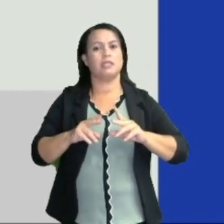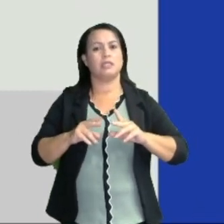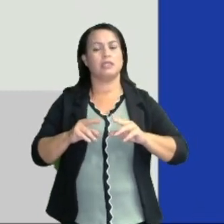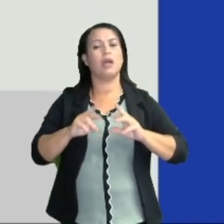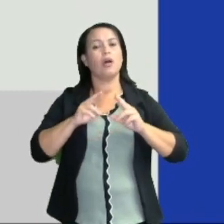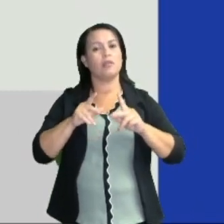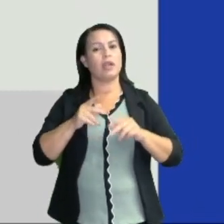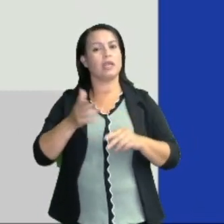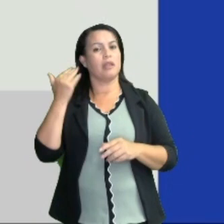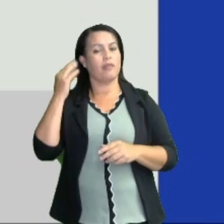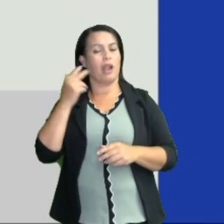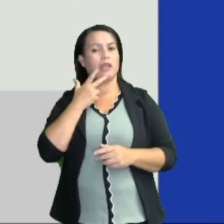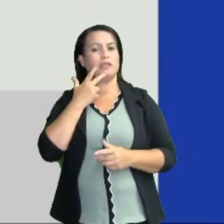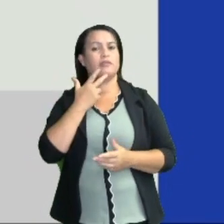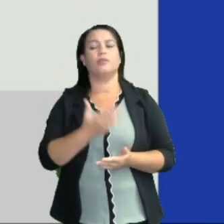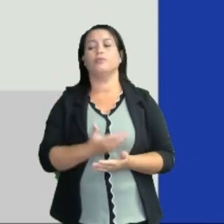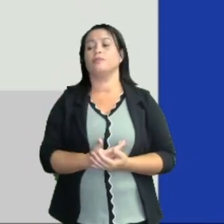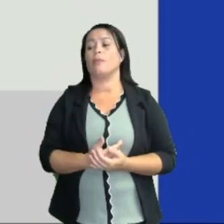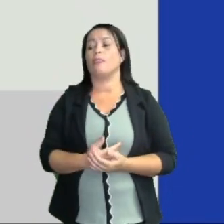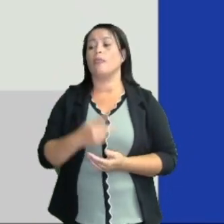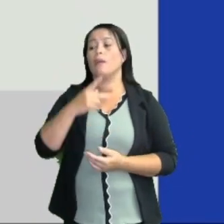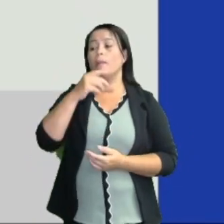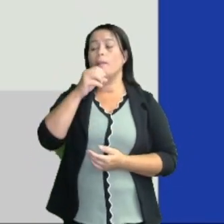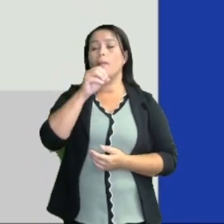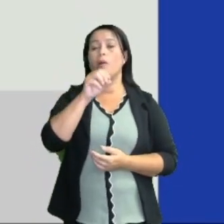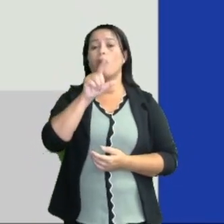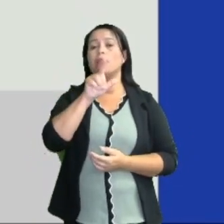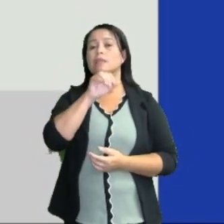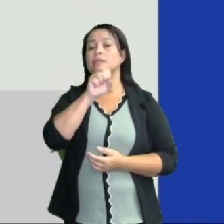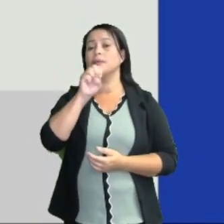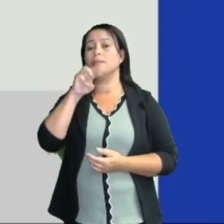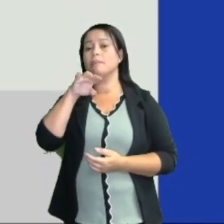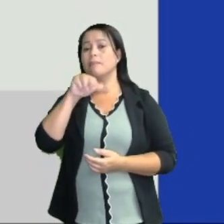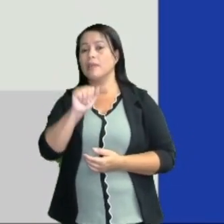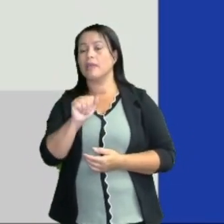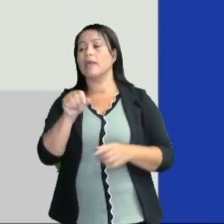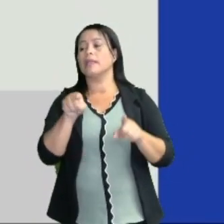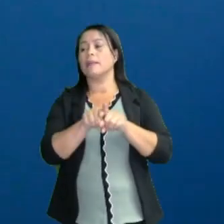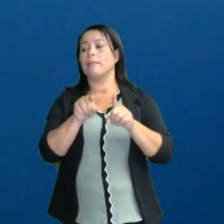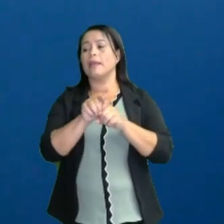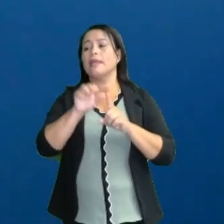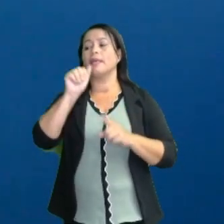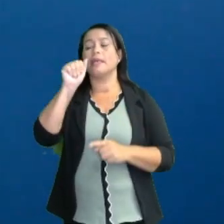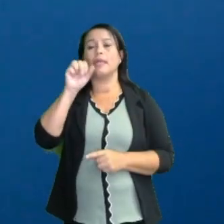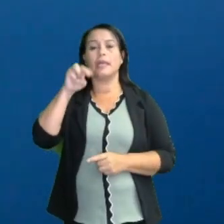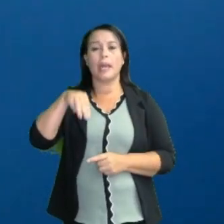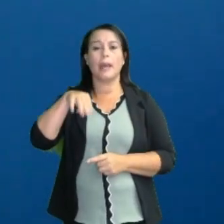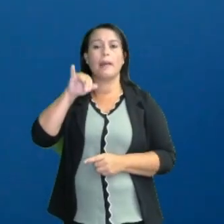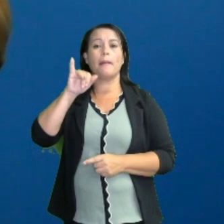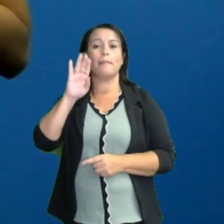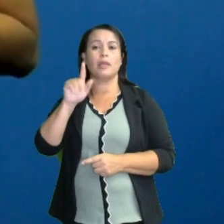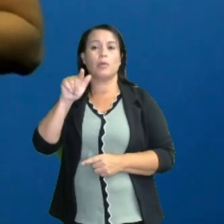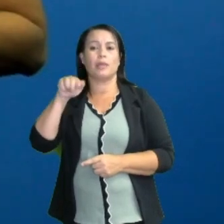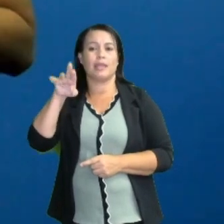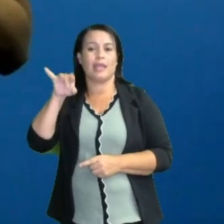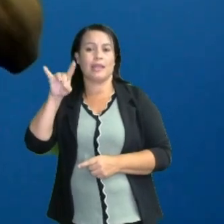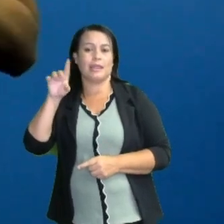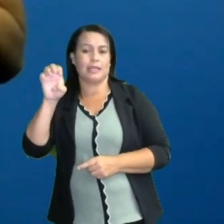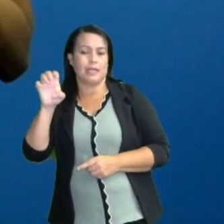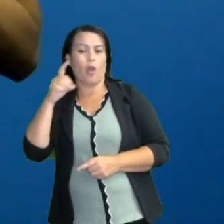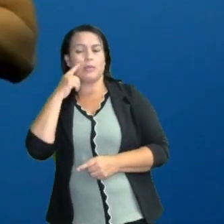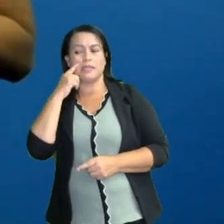da outra palavra que a gente viu. Polissemia e ambiguidade. Muitas pessoas gostam da gata da Duda. Olha só, isso é um